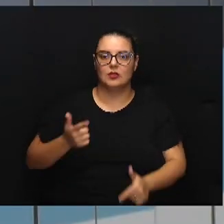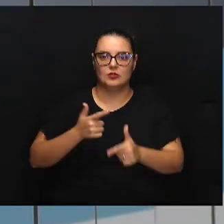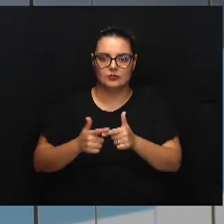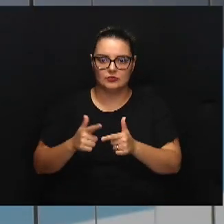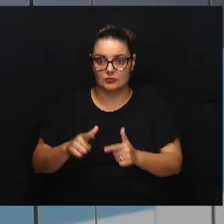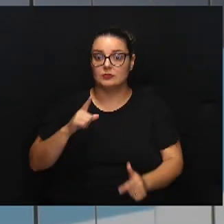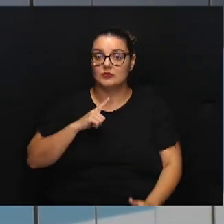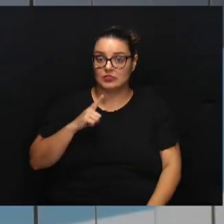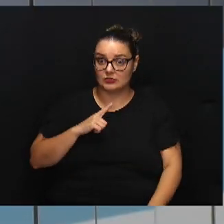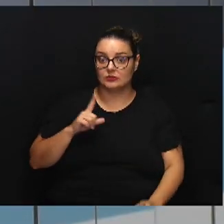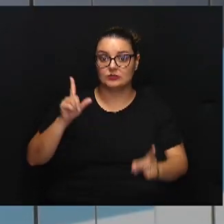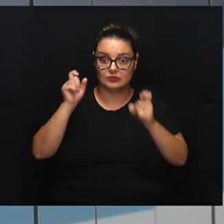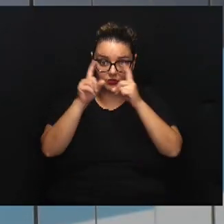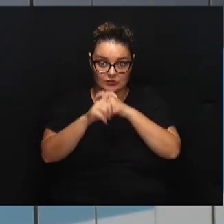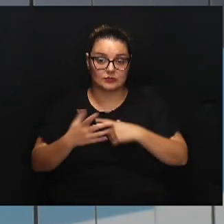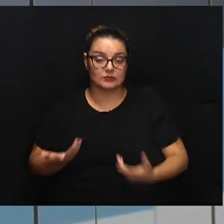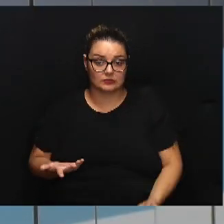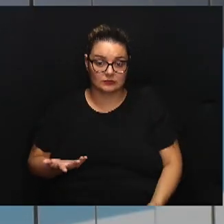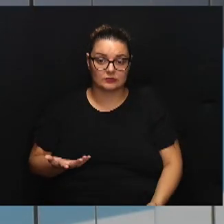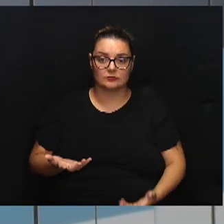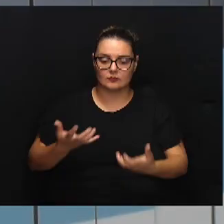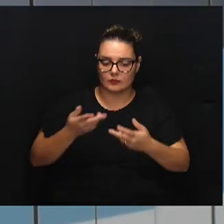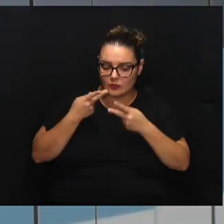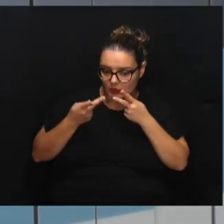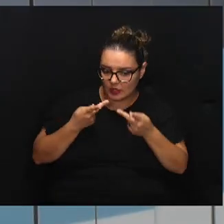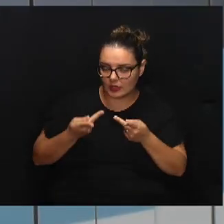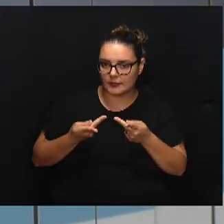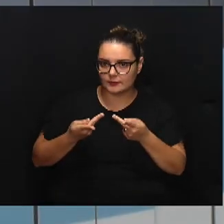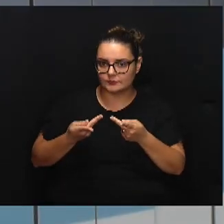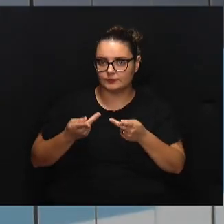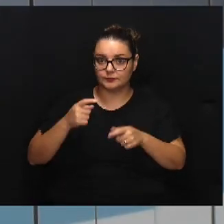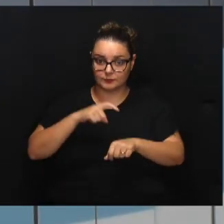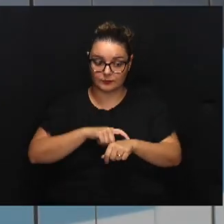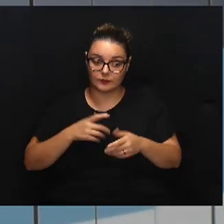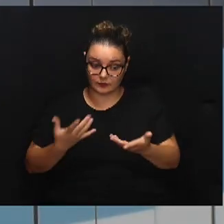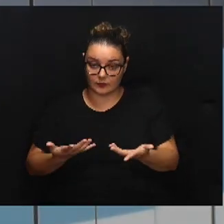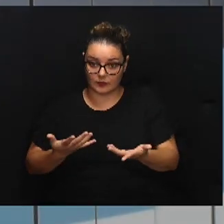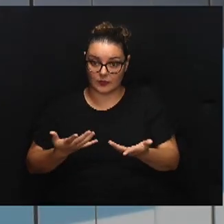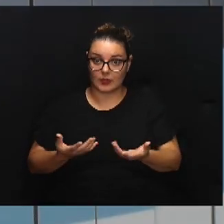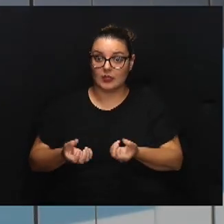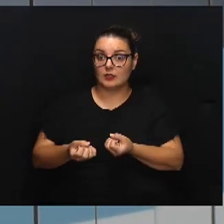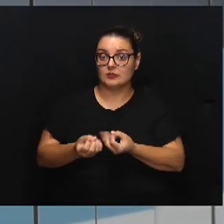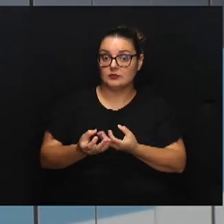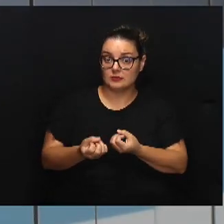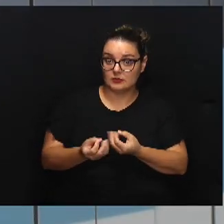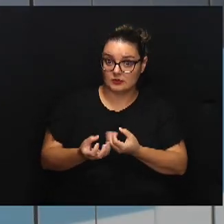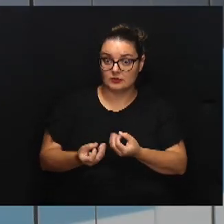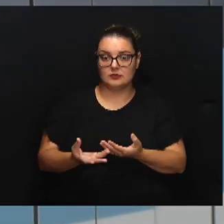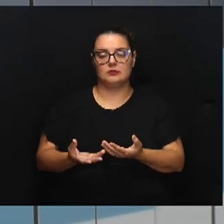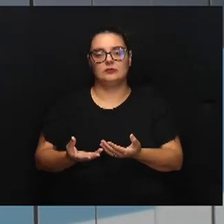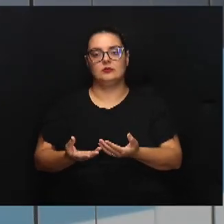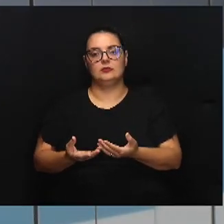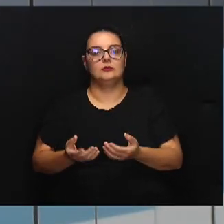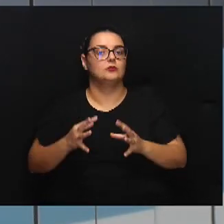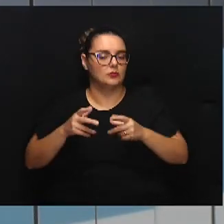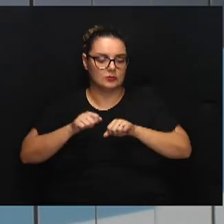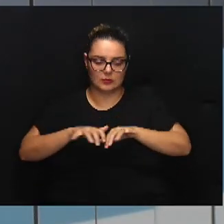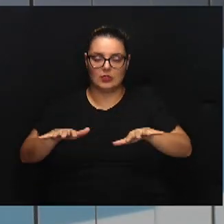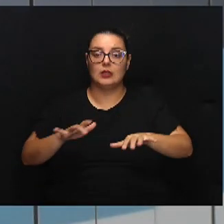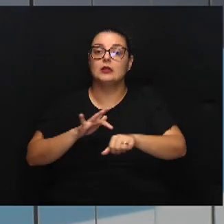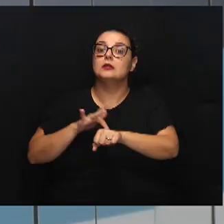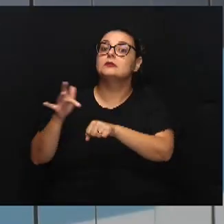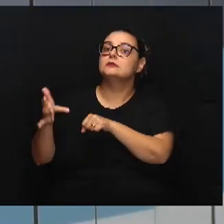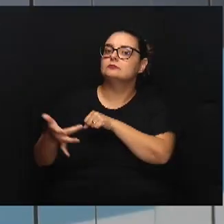gente tem, os desafios. E aí eu queria pontuar que nessa questão das informações, a disseminação das informações, as redes sociais,